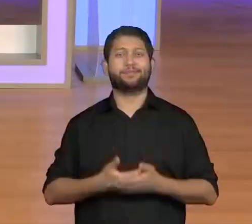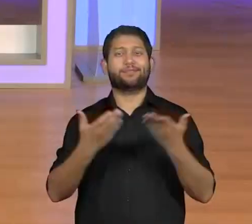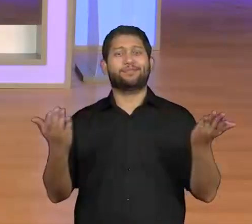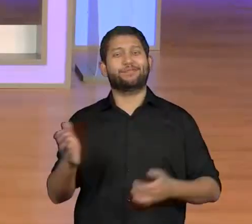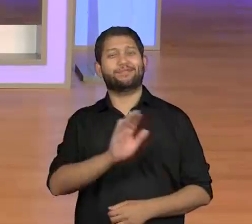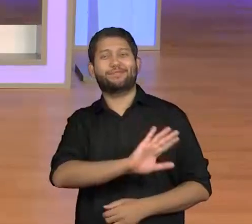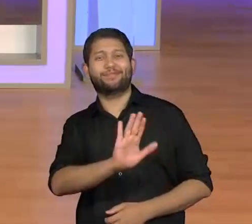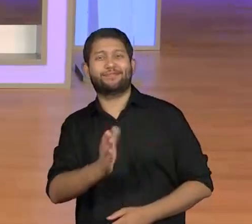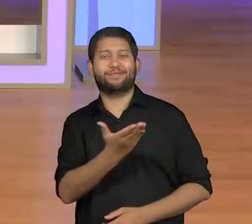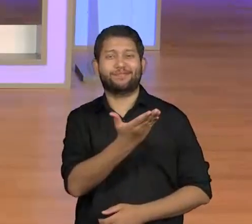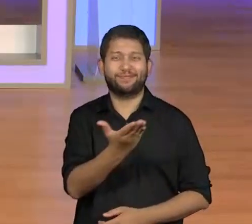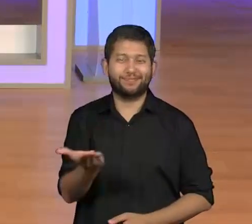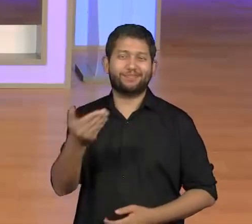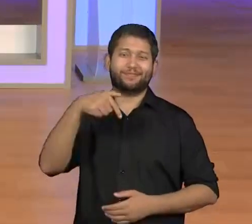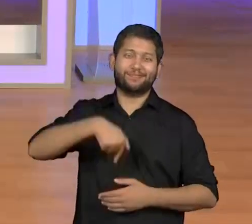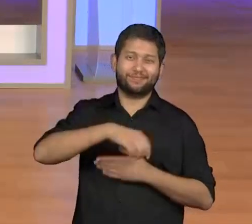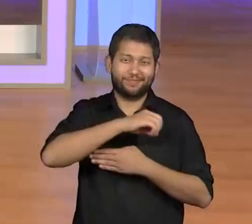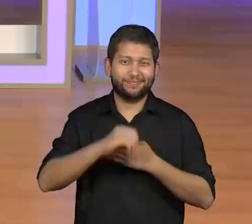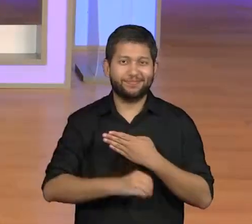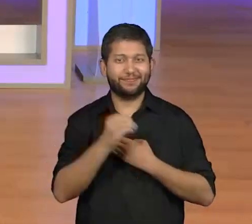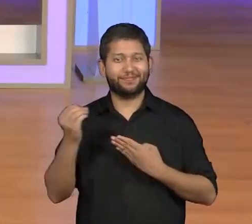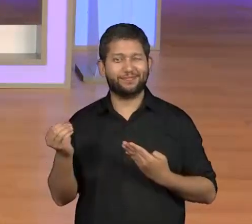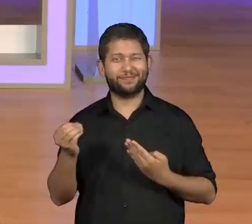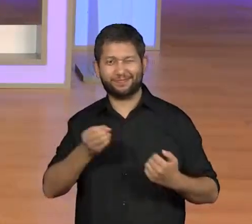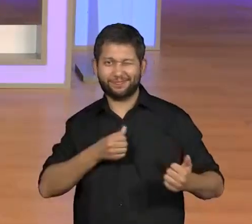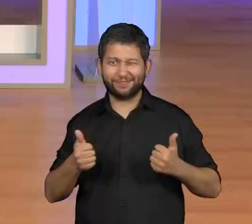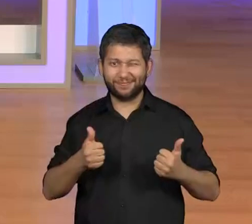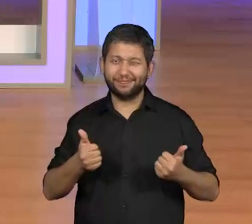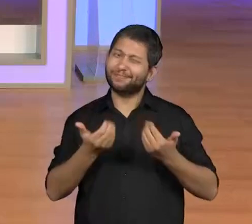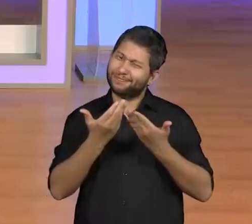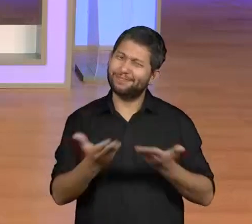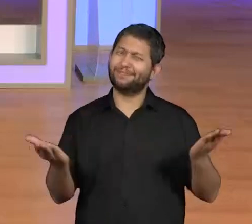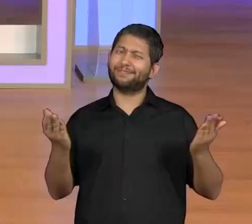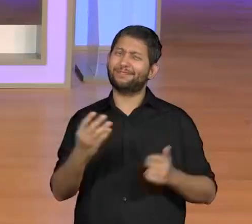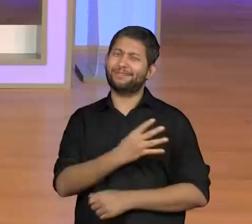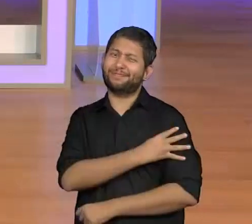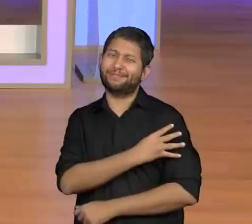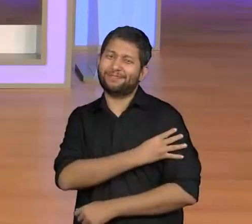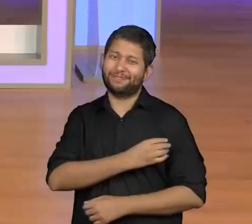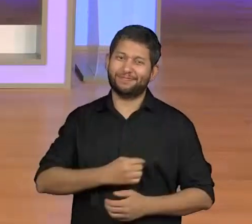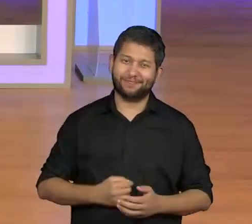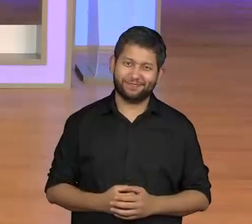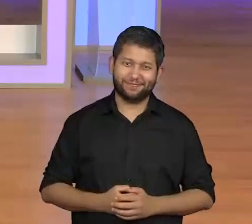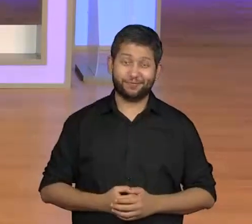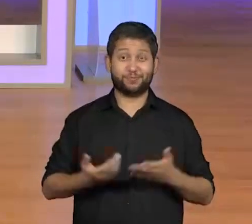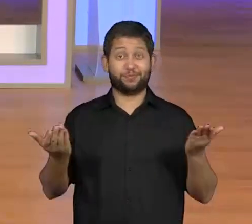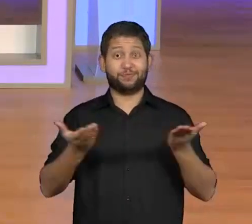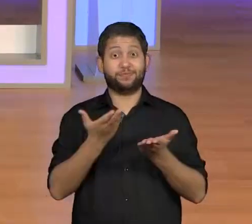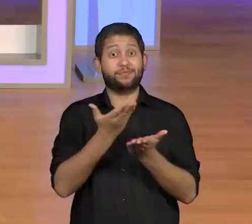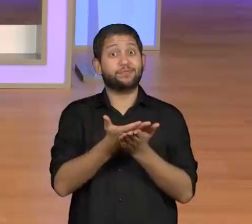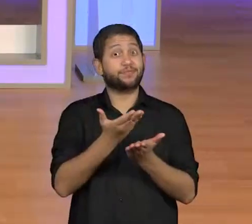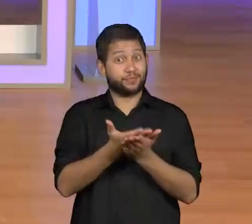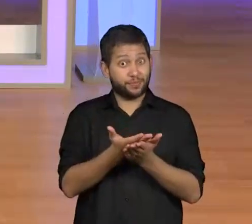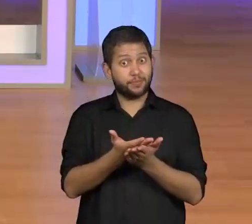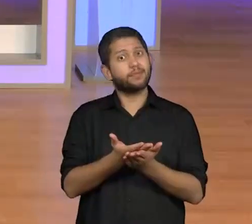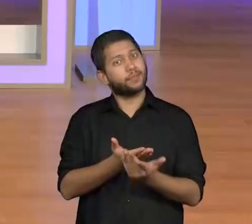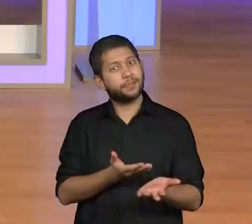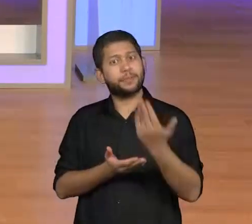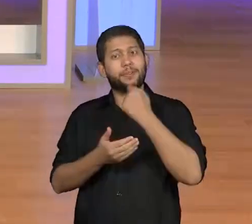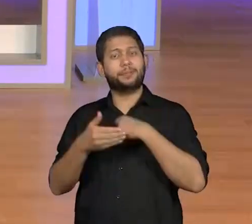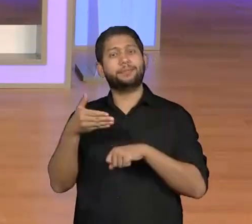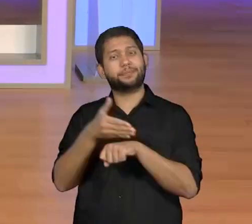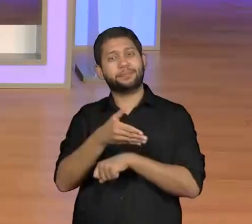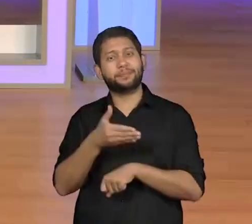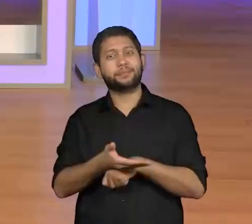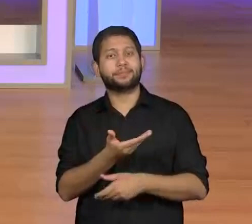Olá, galerinha do Centro de Mídia, aqui do 4º ano. Hoje vamos ter mais uma super aula e eu conto aí com a participação de vocês